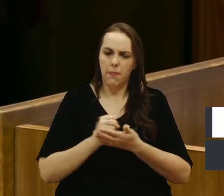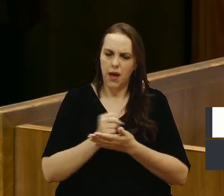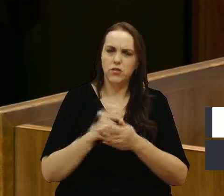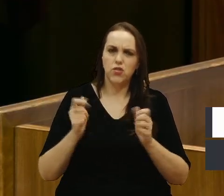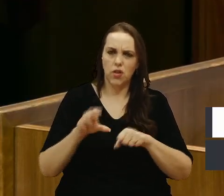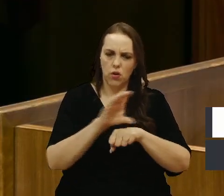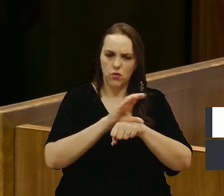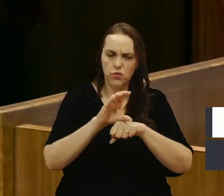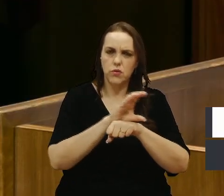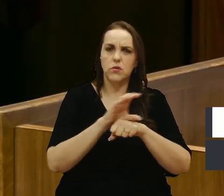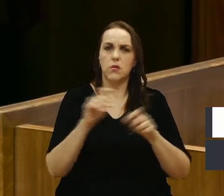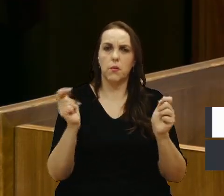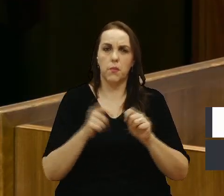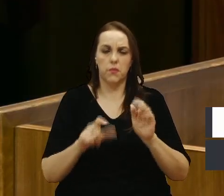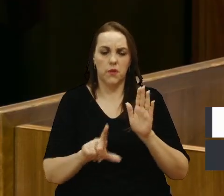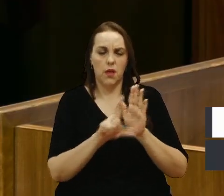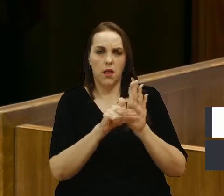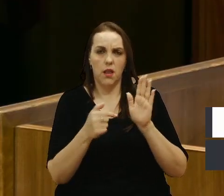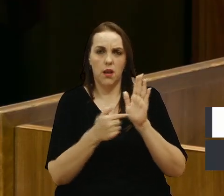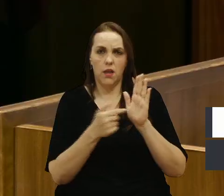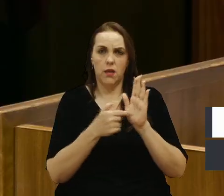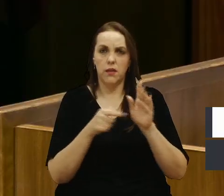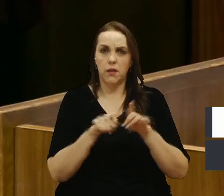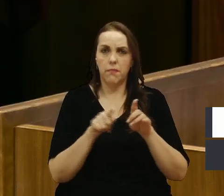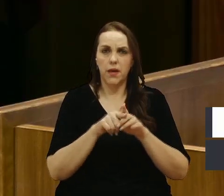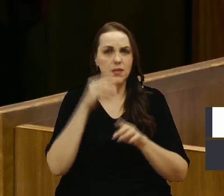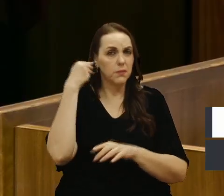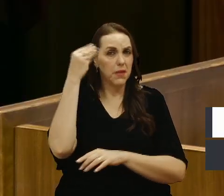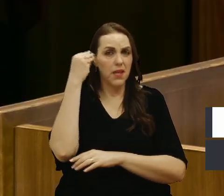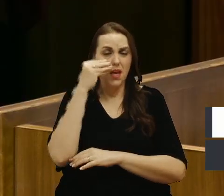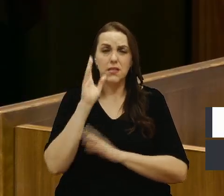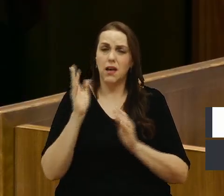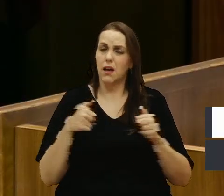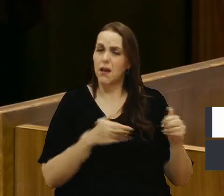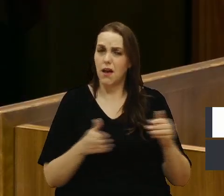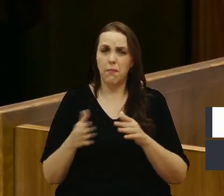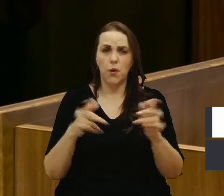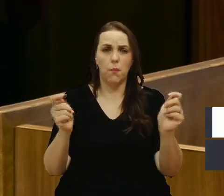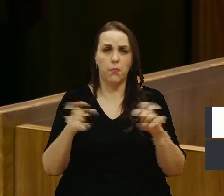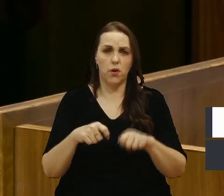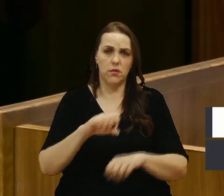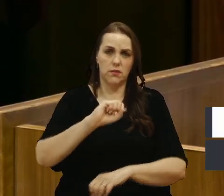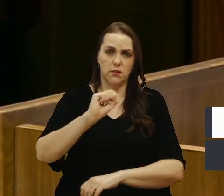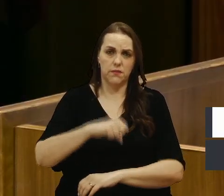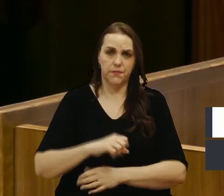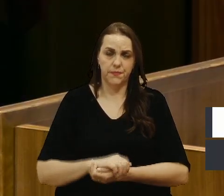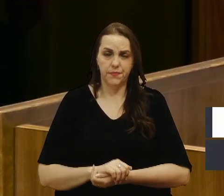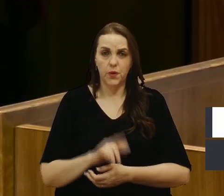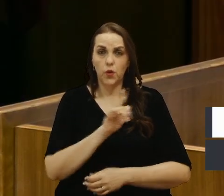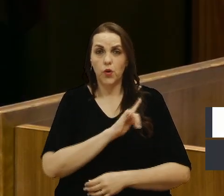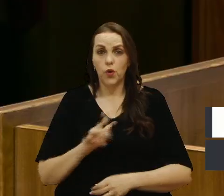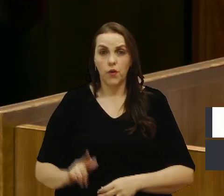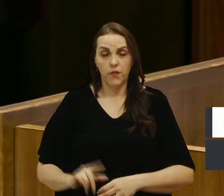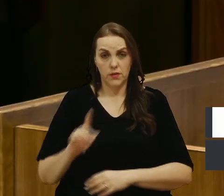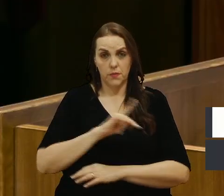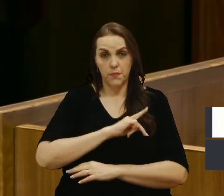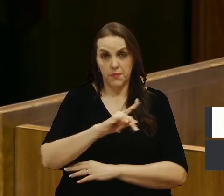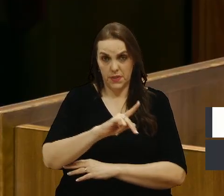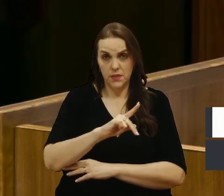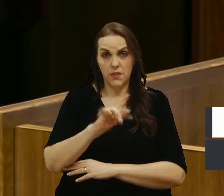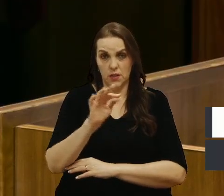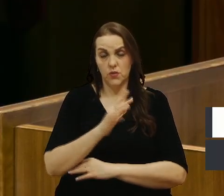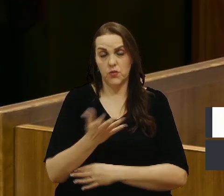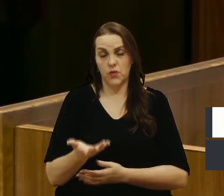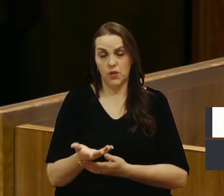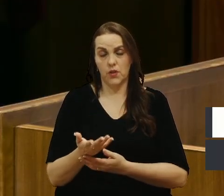em construção e experiências concretas que mostram que esse caminho é possível. O próprio governo do presidente federal, do governo